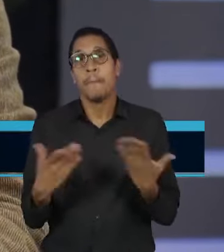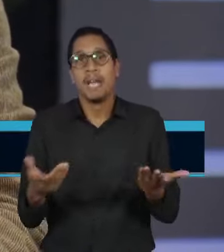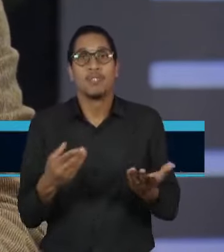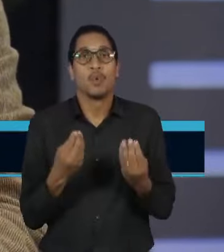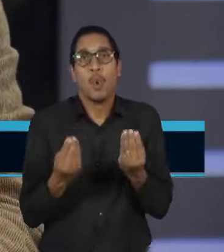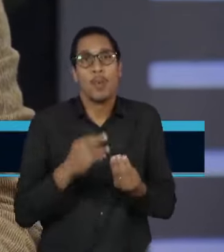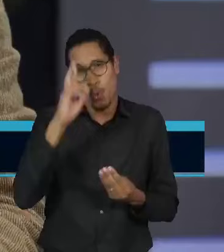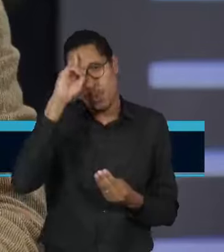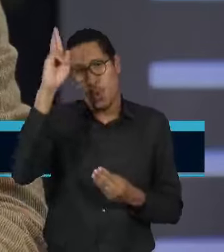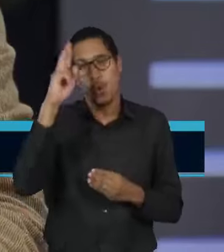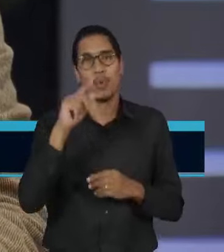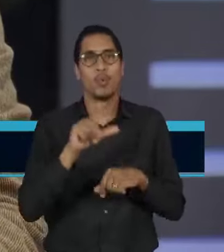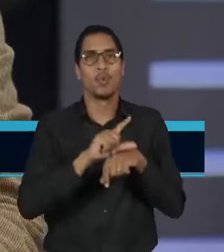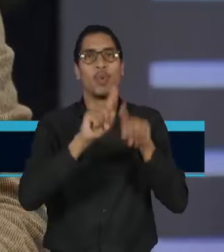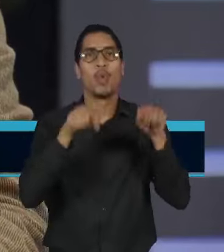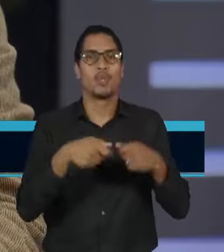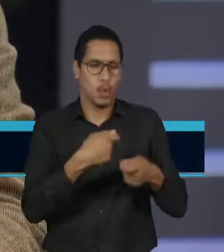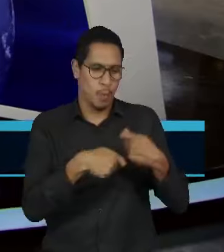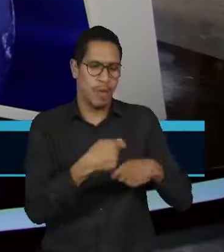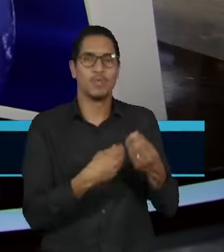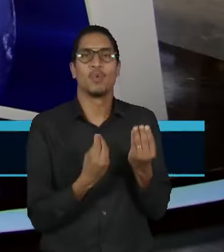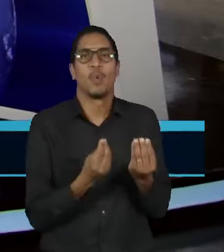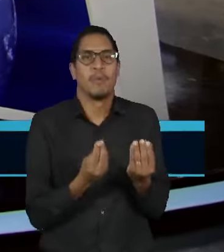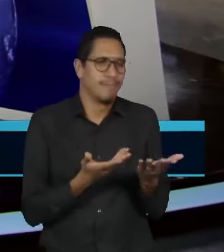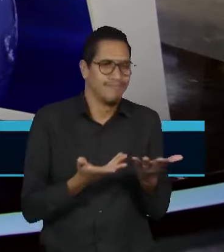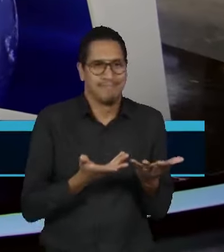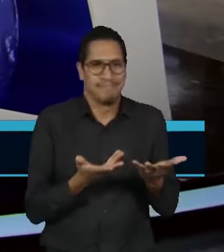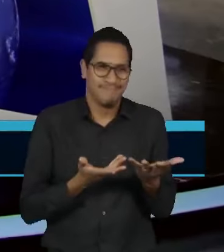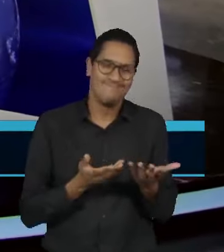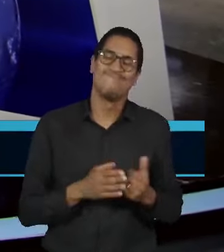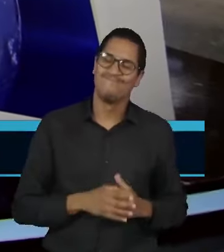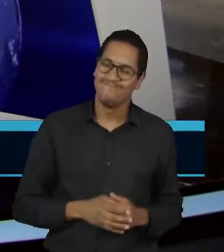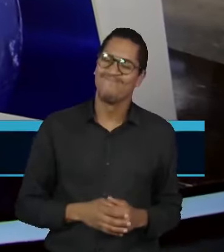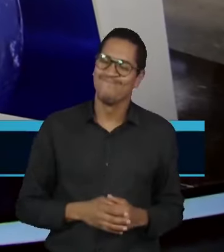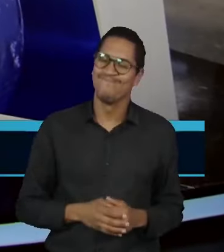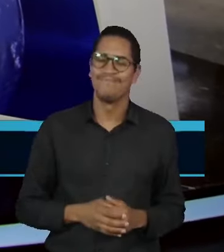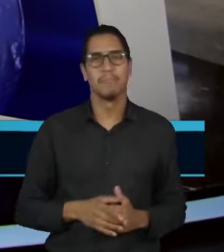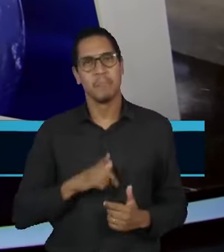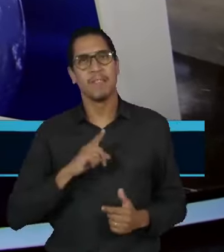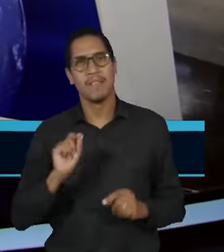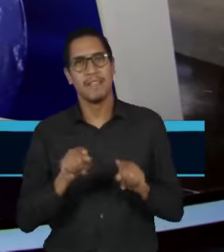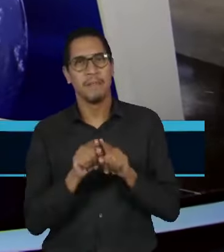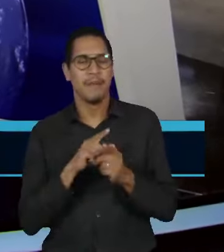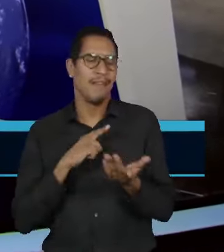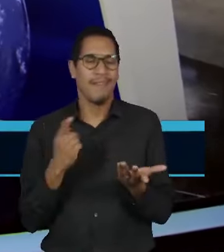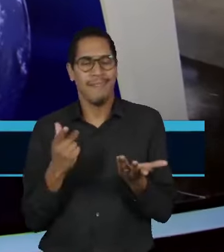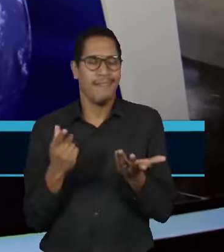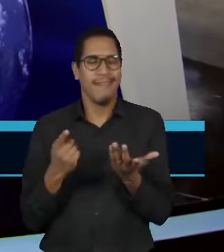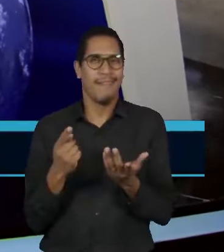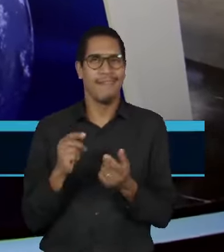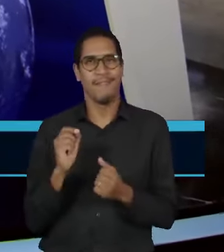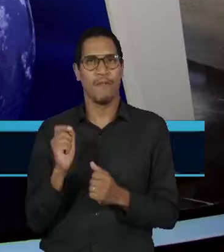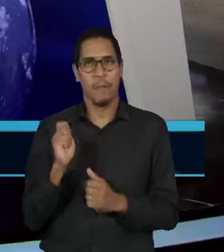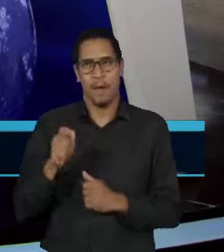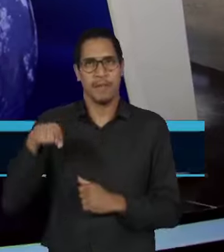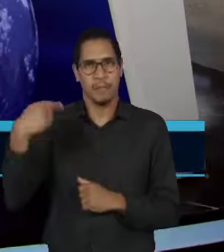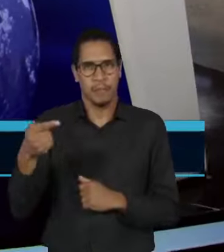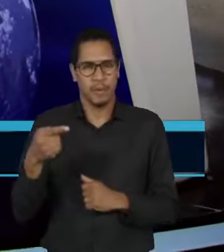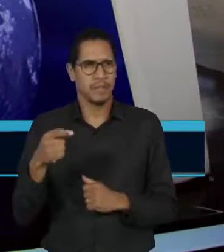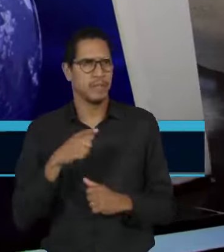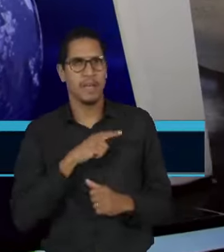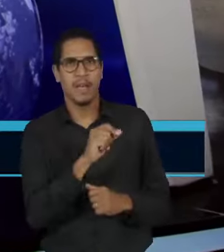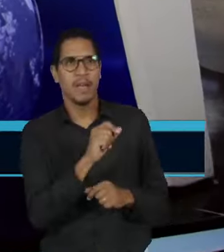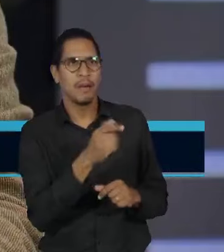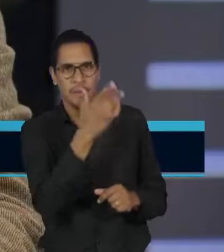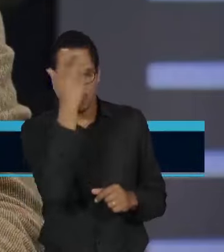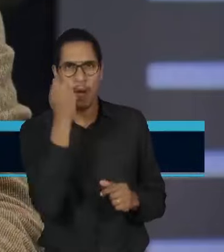do comerciante, né? Como nós estávamos falando antes. E agora é o fio do bigode. Agora o fiado é vizinho do calote? Ah,